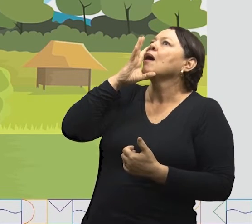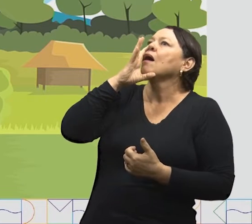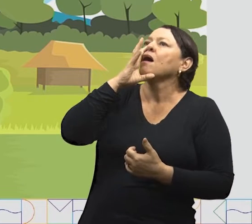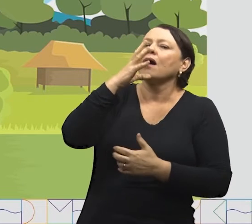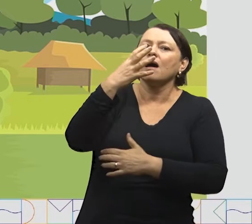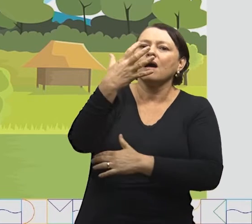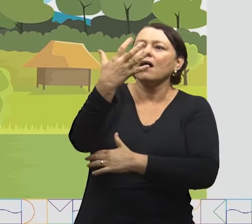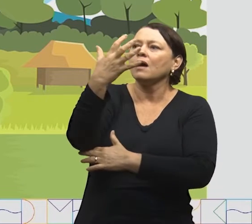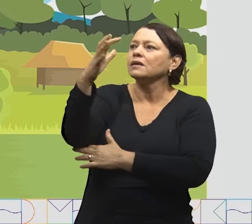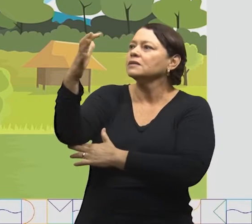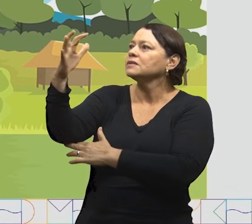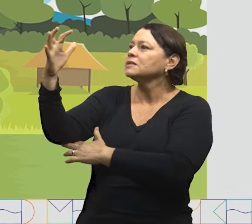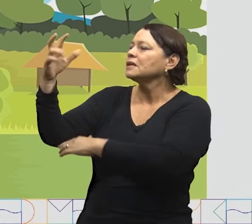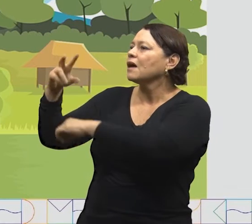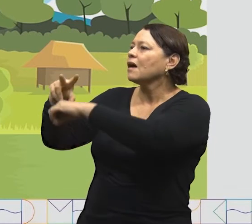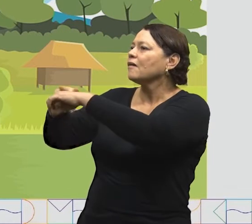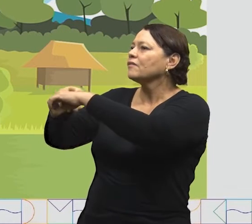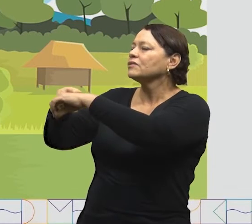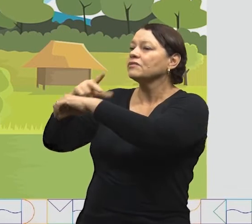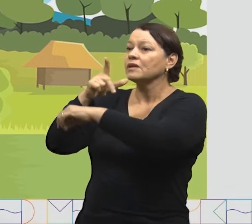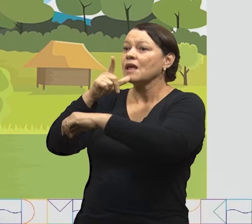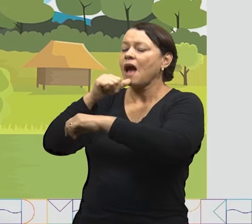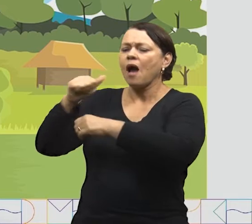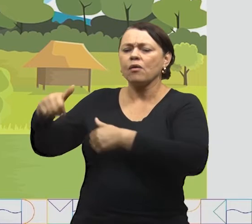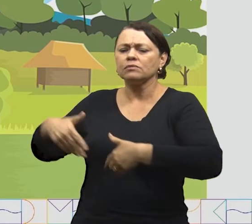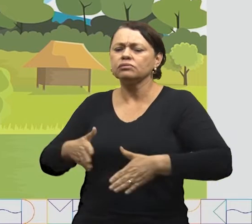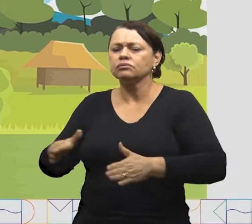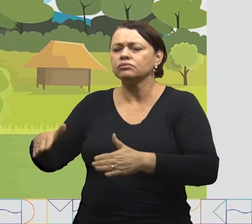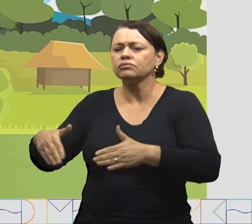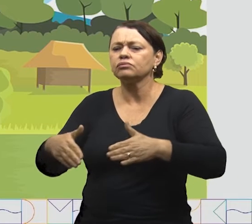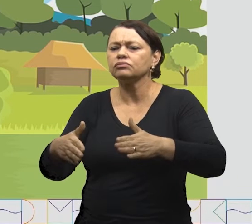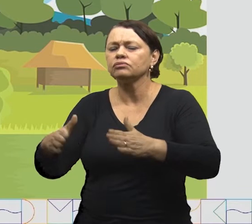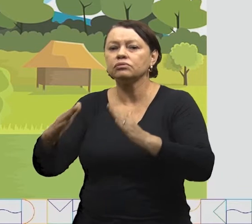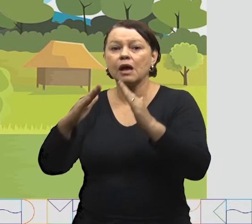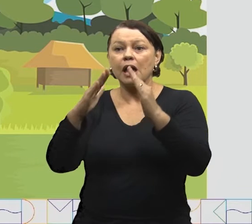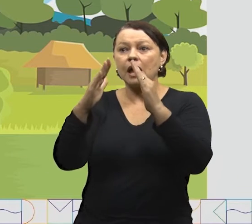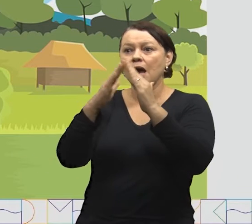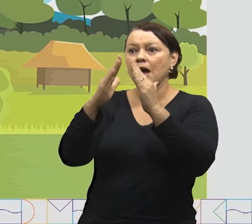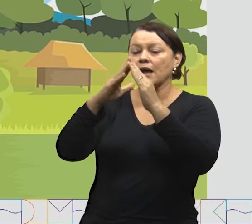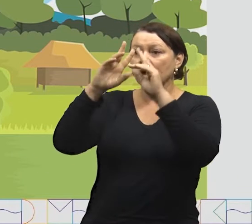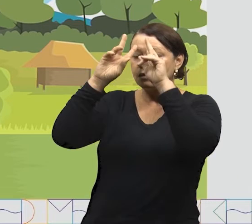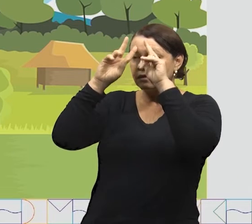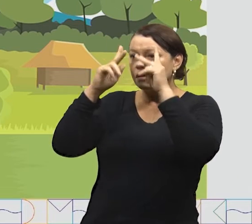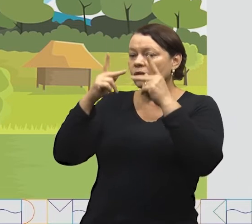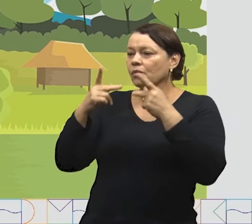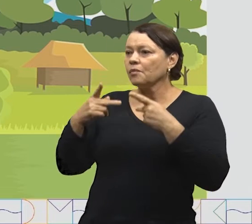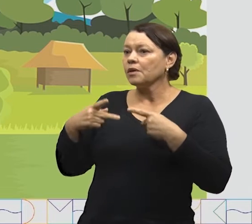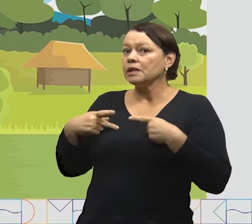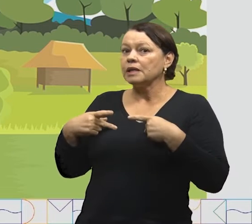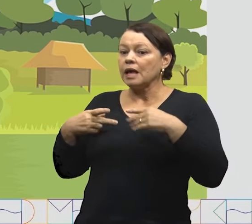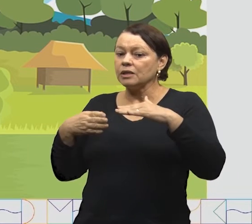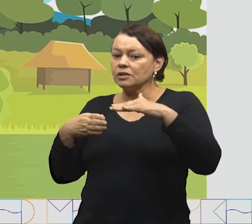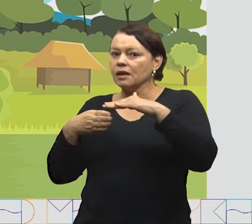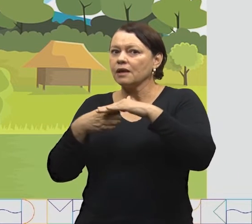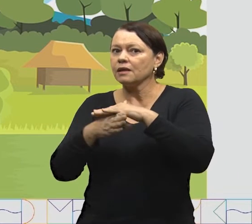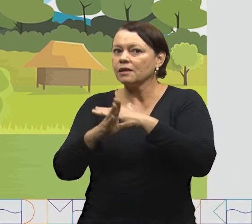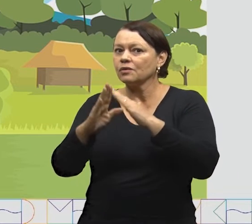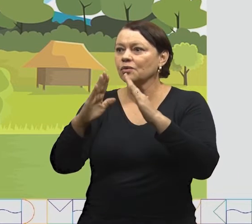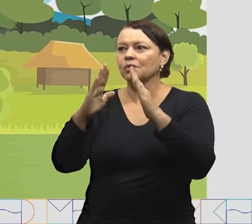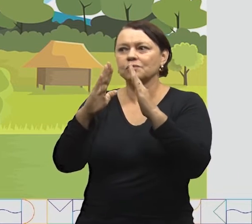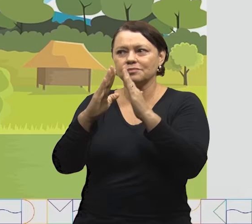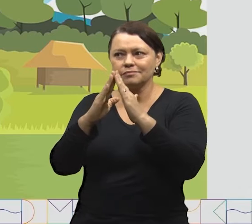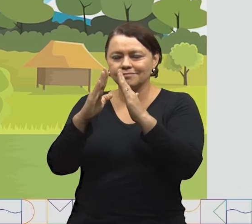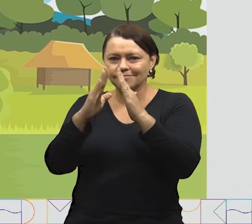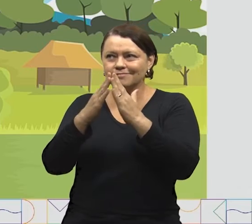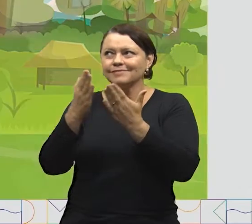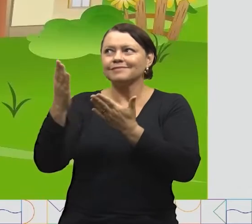das árvores, a correnteza dos lagos, a habitação dos homens e acabou penetrando no quintal